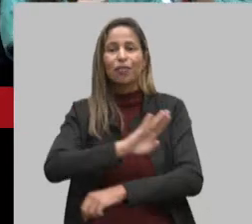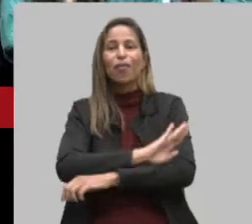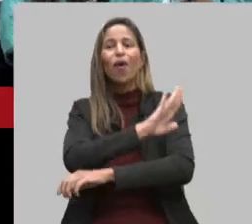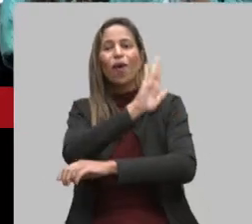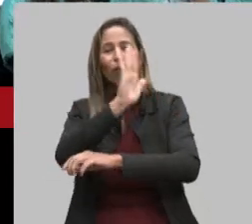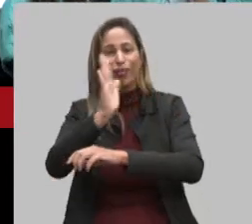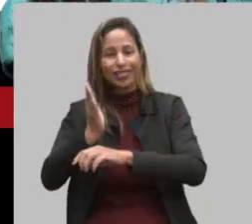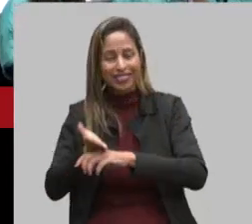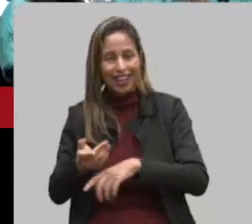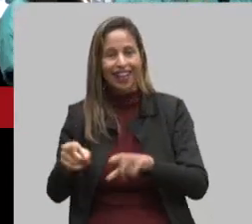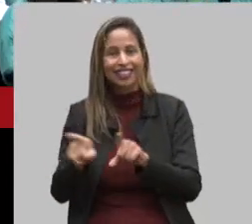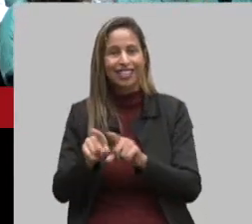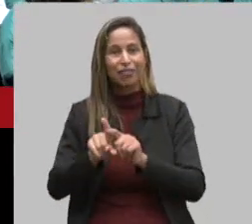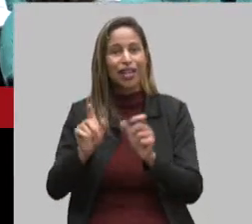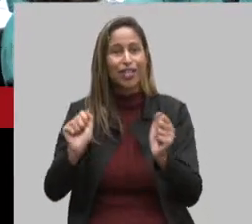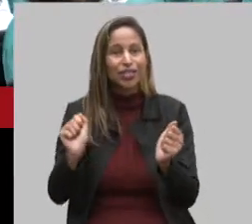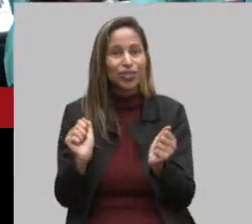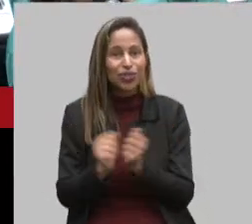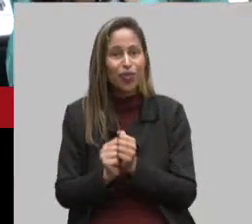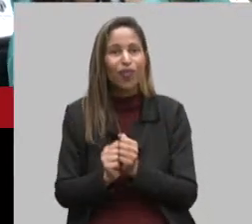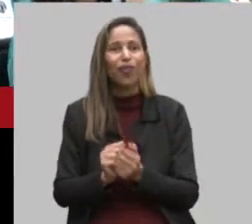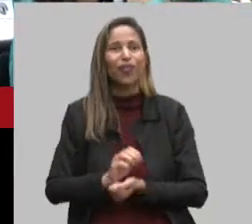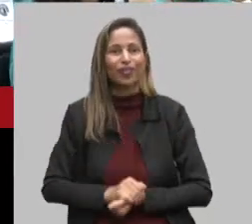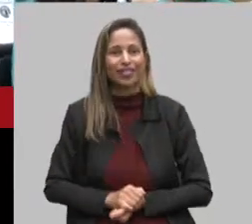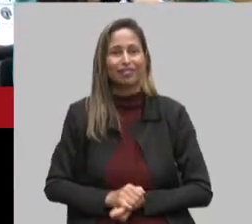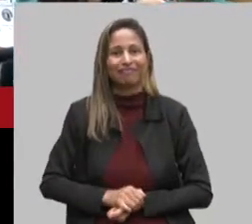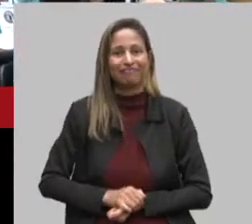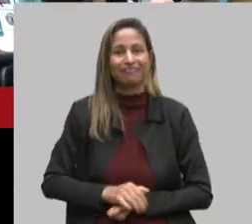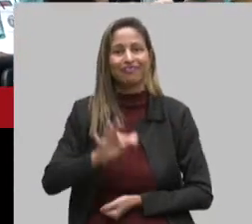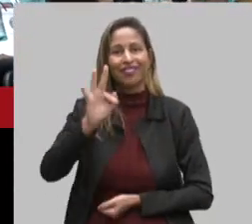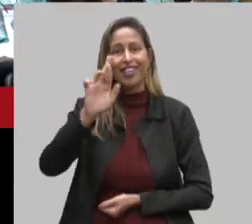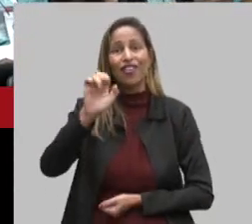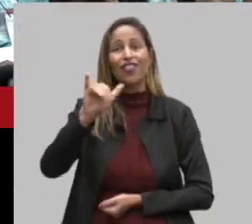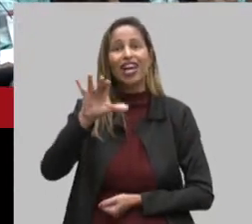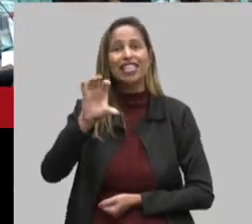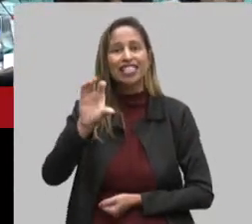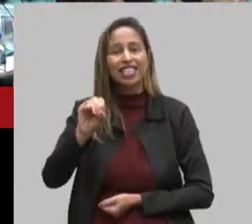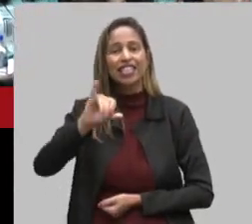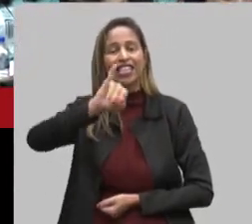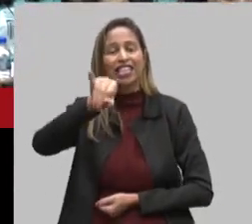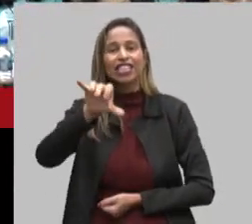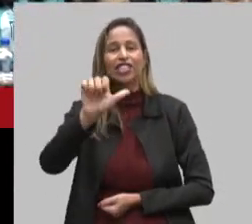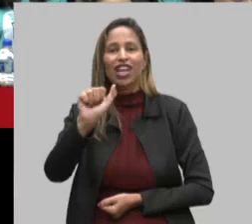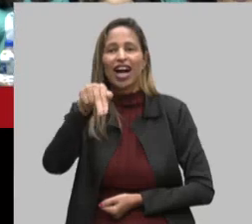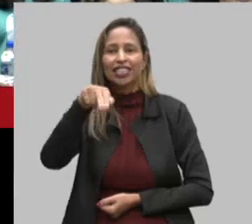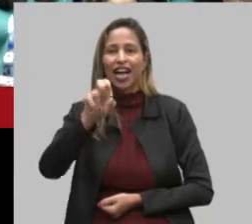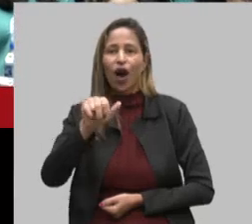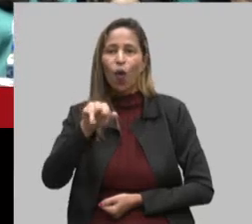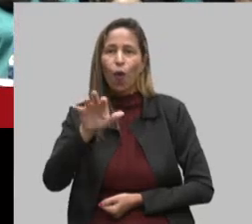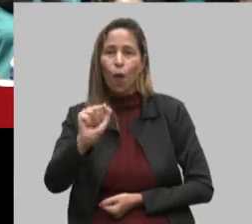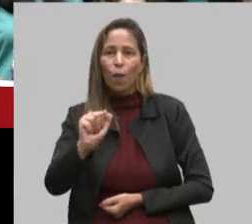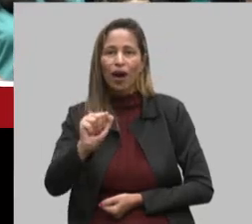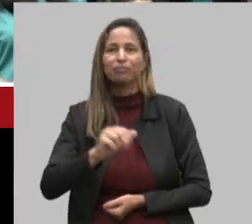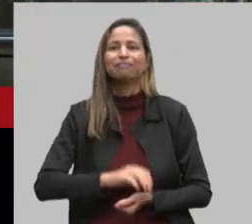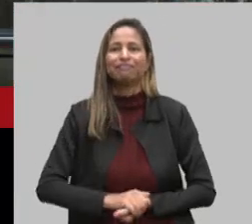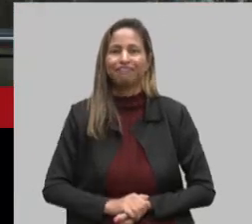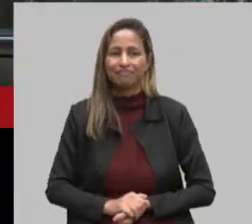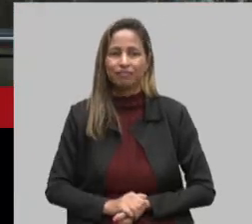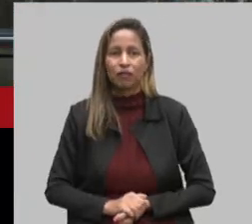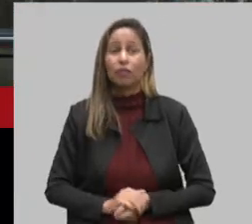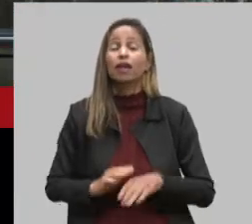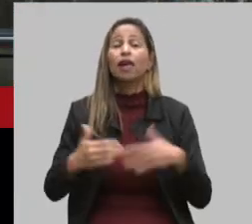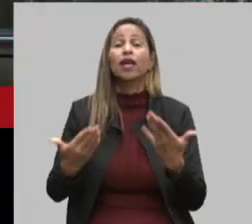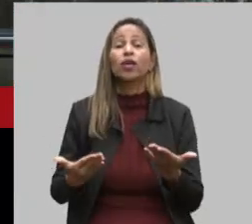Norte integram também Câmara Municipal de Francisco S Janaúba e Joaquim Felício e cadê o Polo